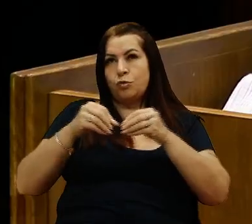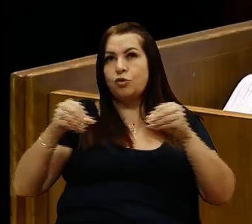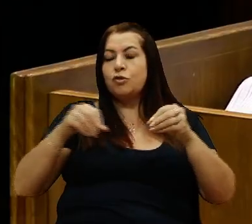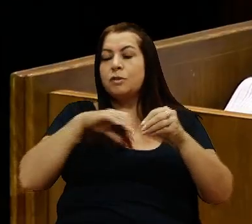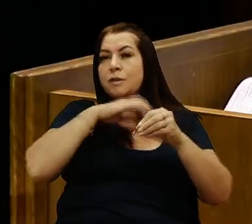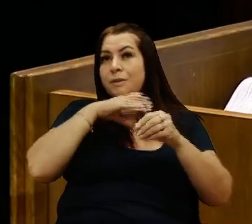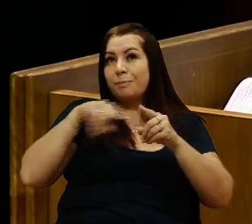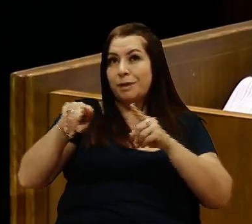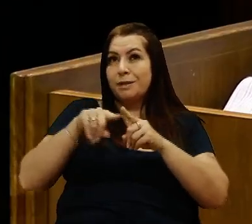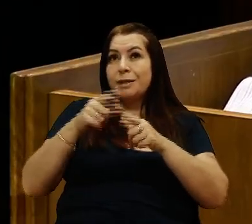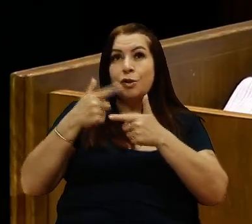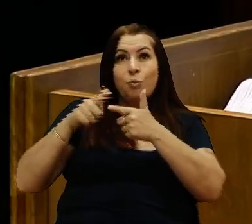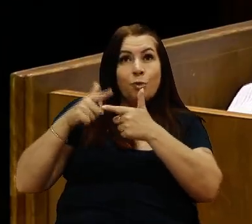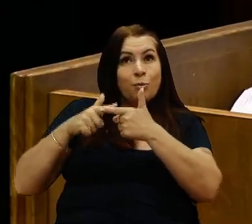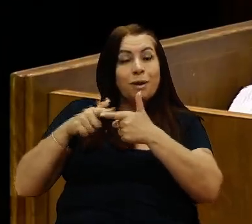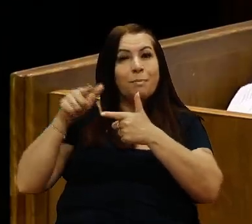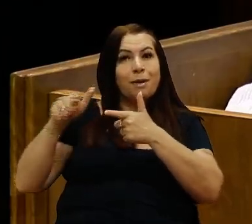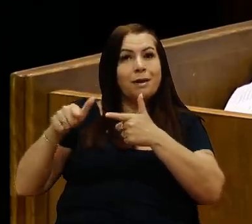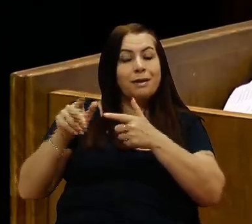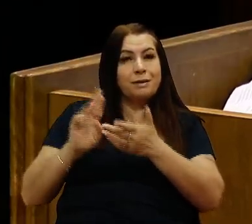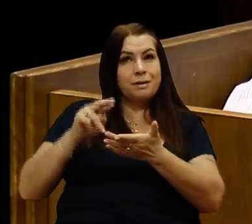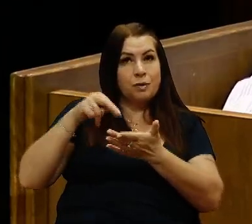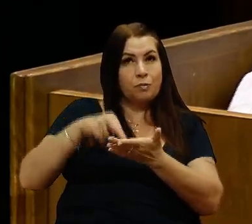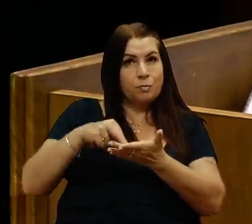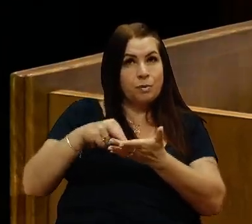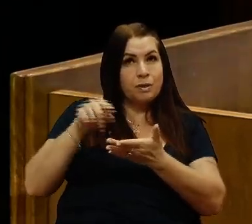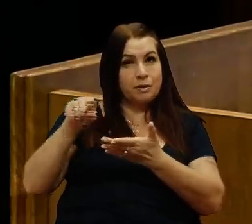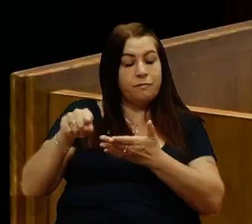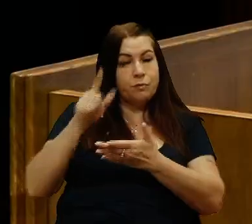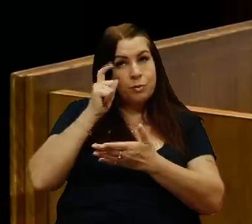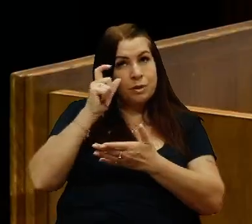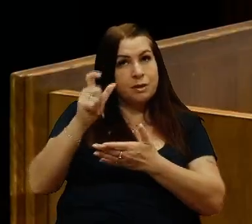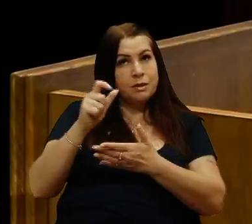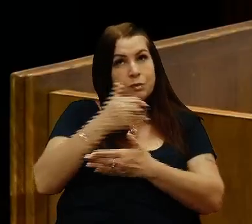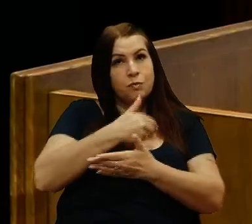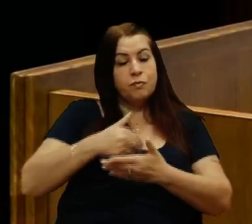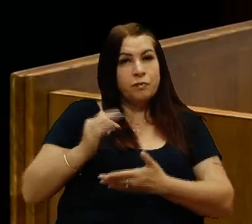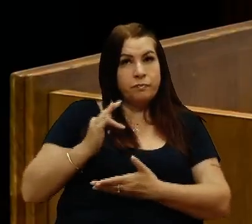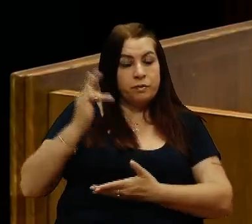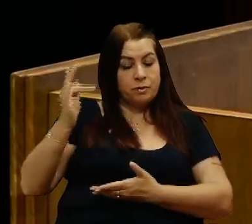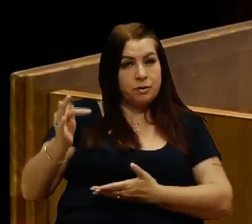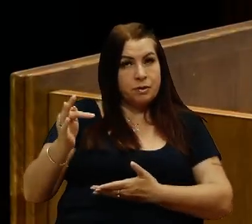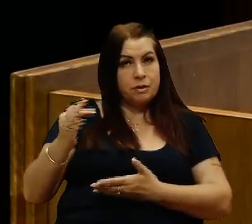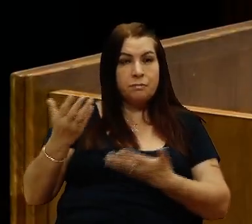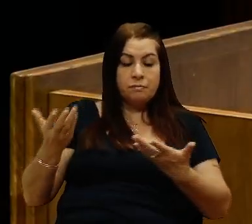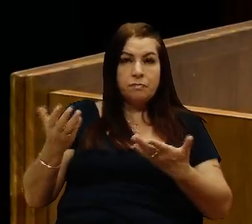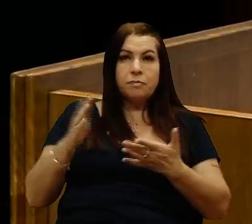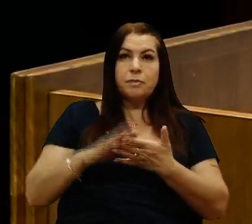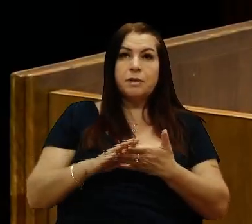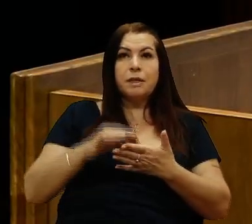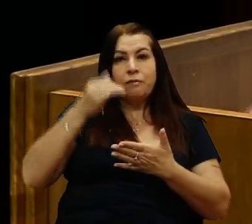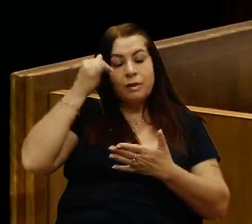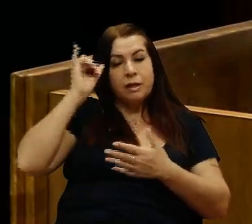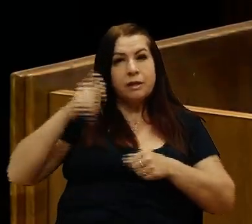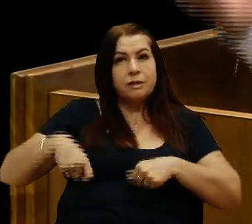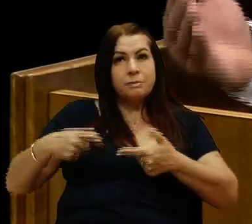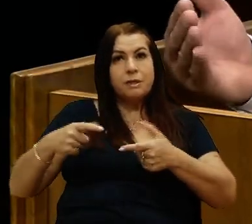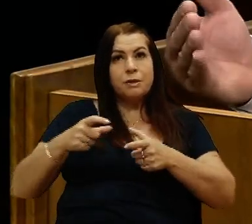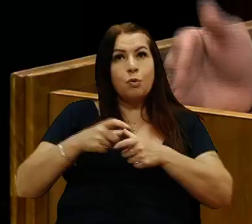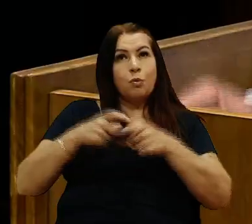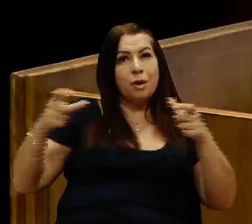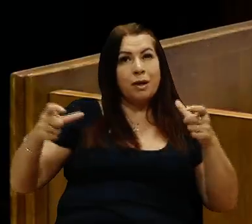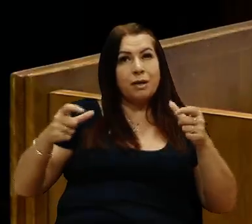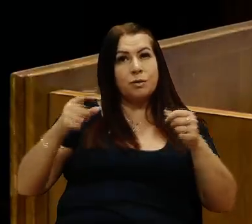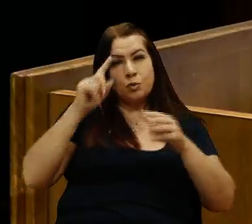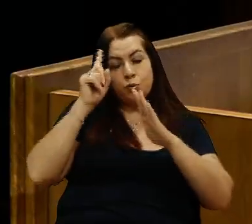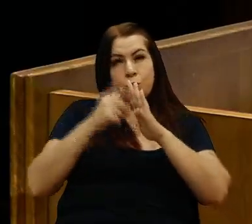o seguinte, que se realmente esse fosse o interesse do governo federal, ou seja, evitar despesas com os grandes latifundiários,